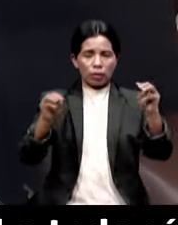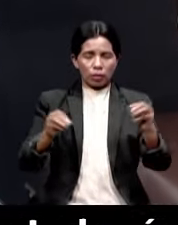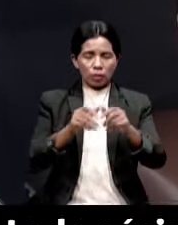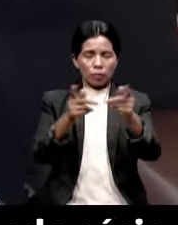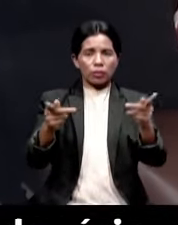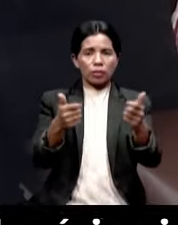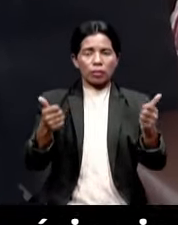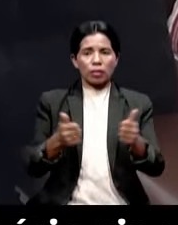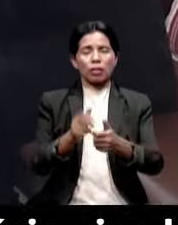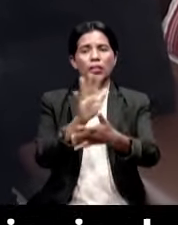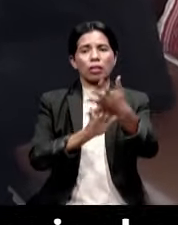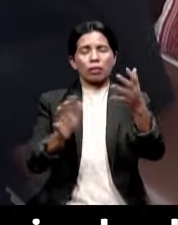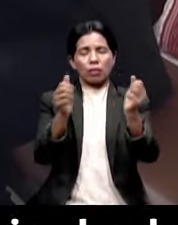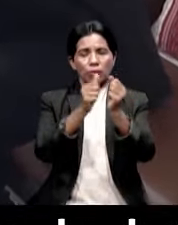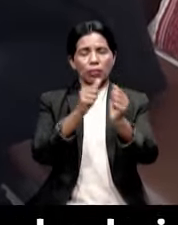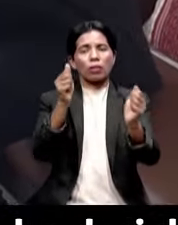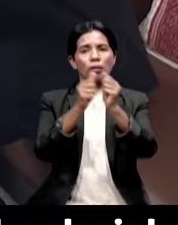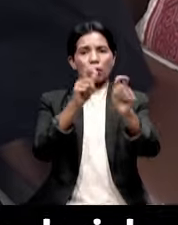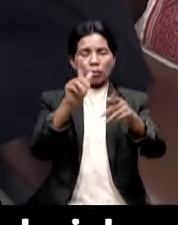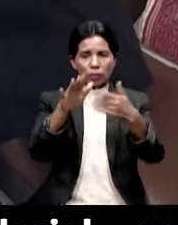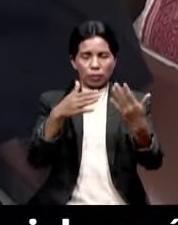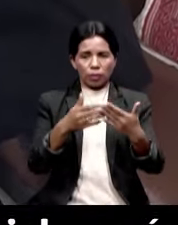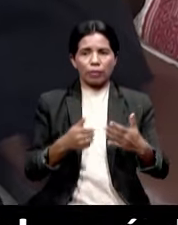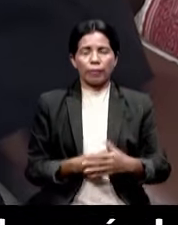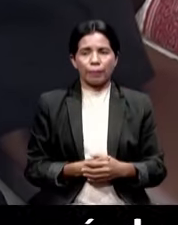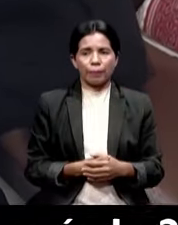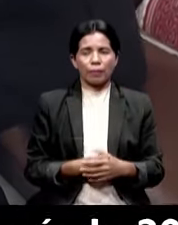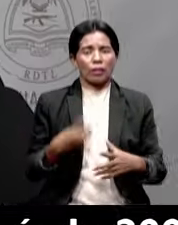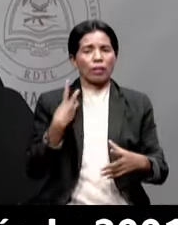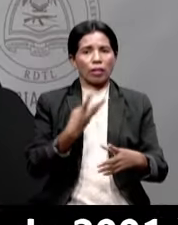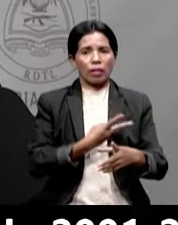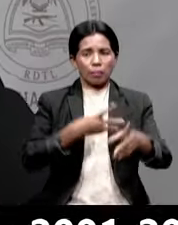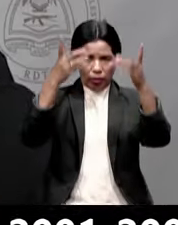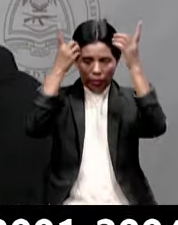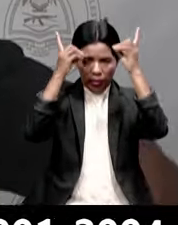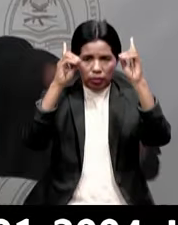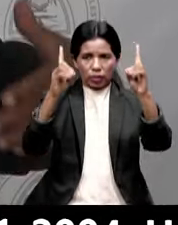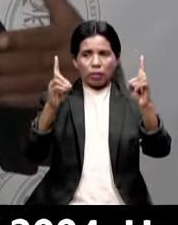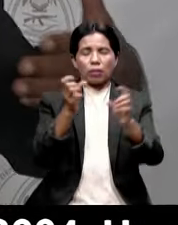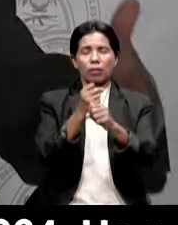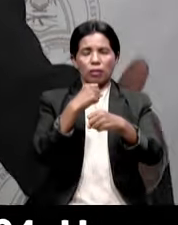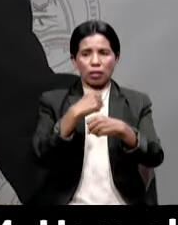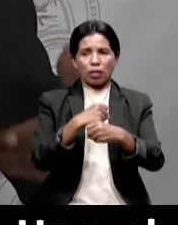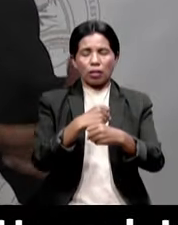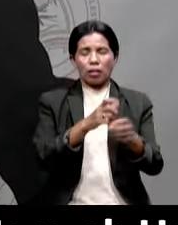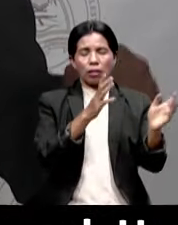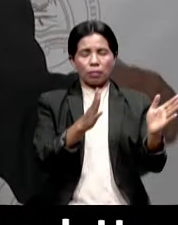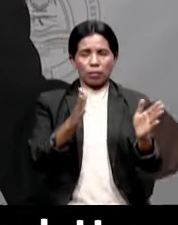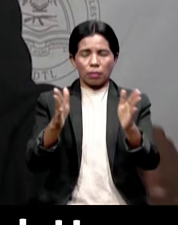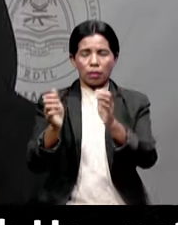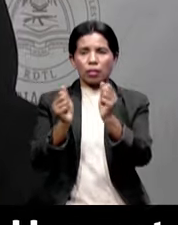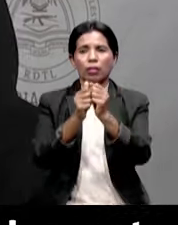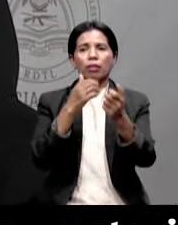administrativo Sira, onde celebra a moto com a comunidade Sira. A me decide a tua halal prepara de